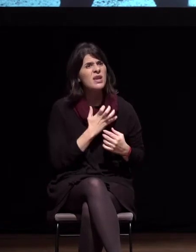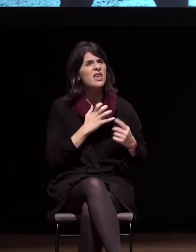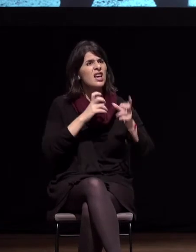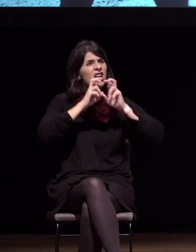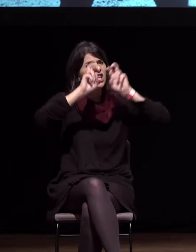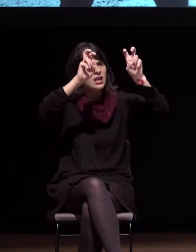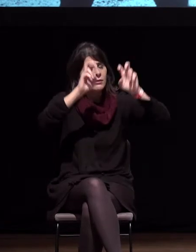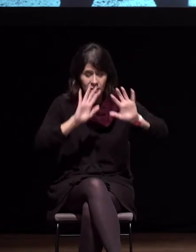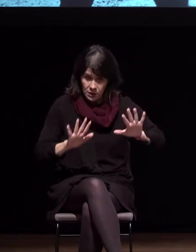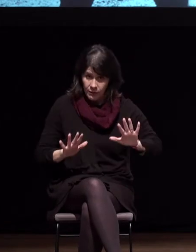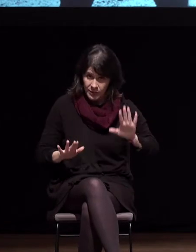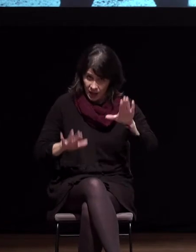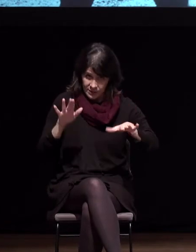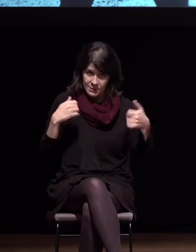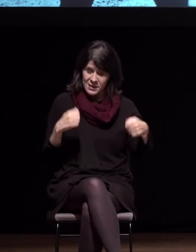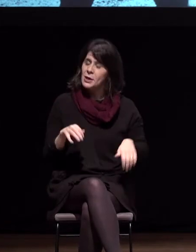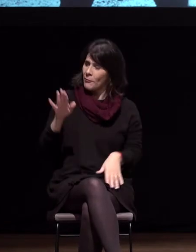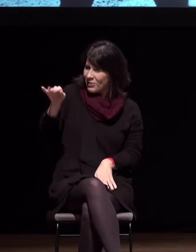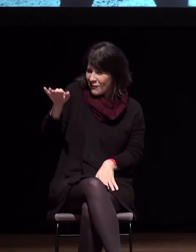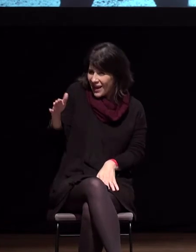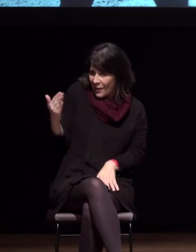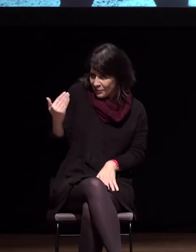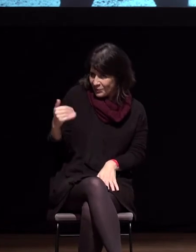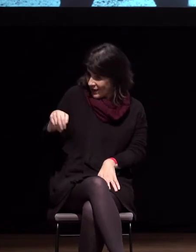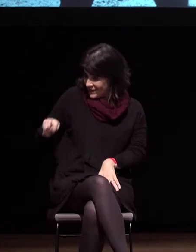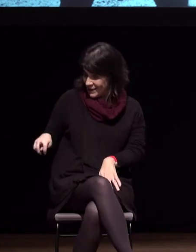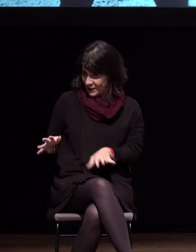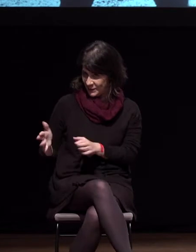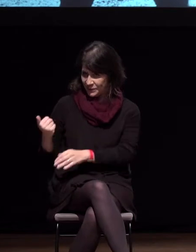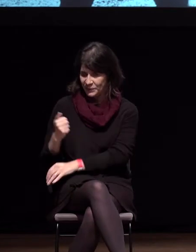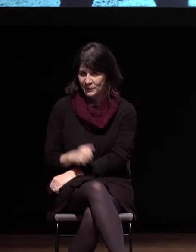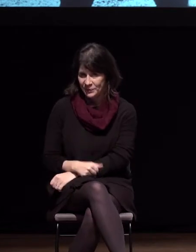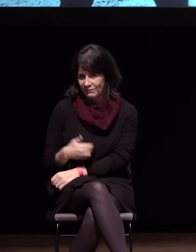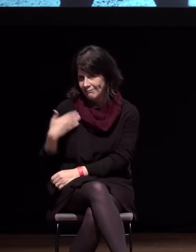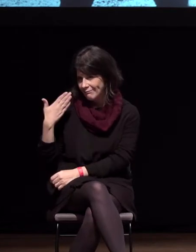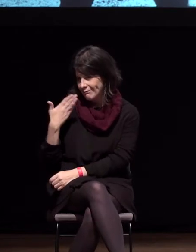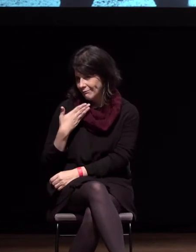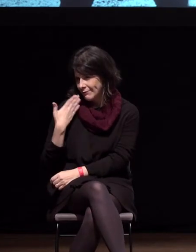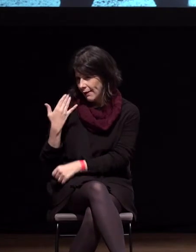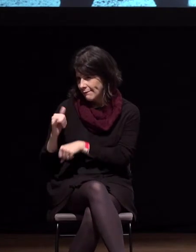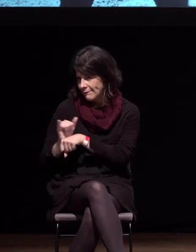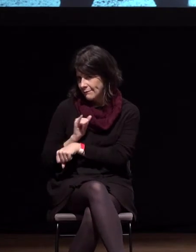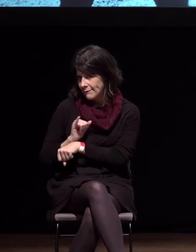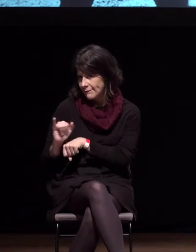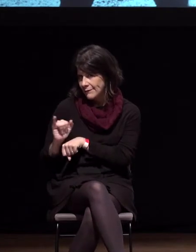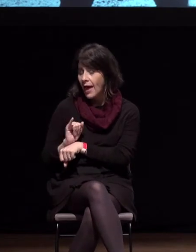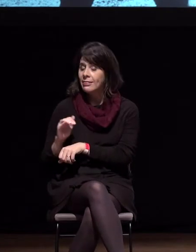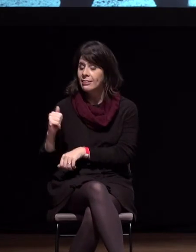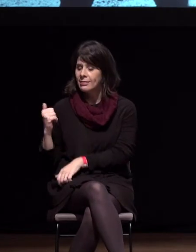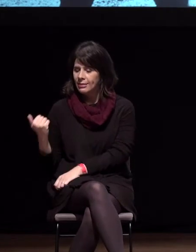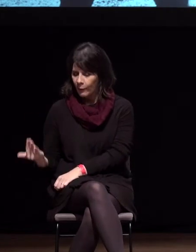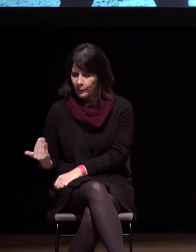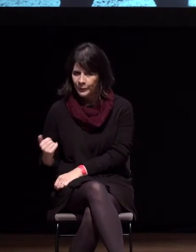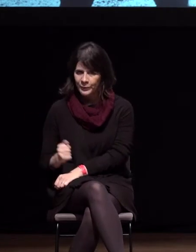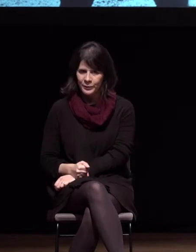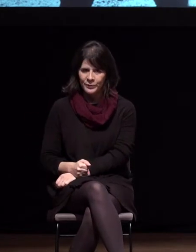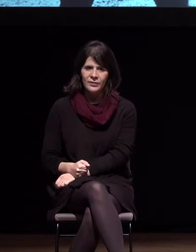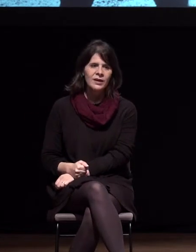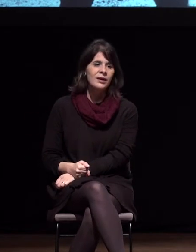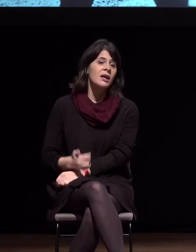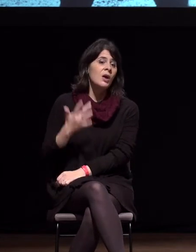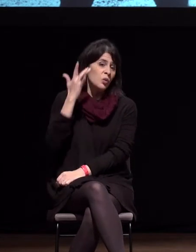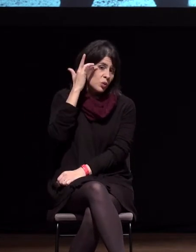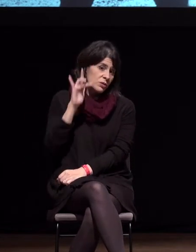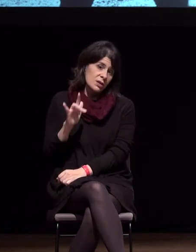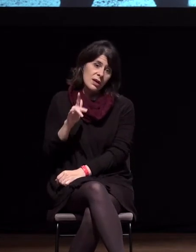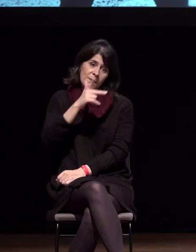assim, vem cá, deixa eu te contar um negocinho, senta aqui do meu lado. Então, né? Eu não sei se alguém